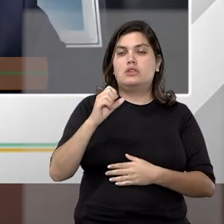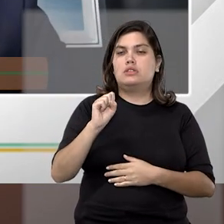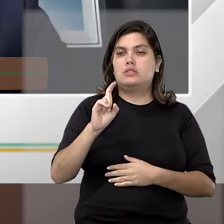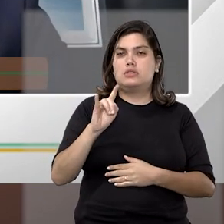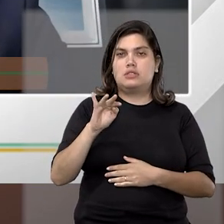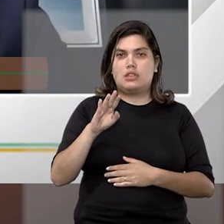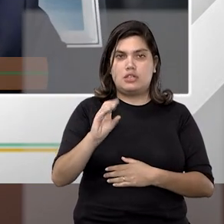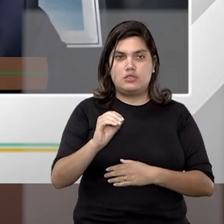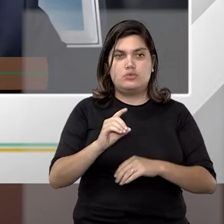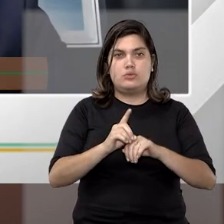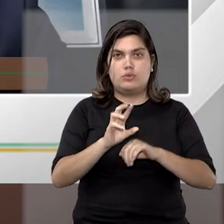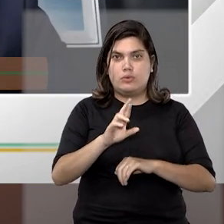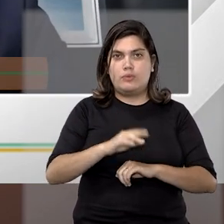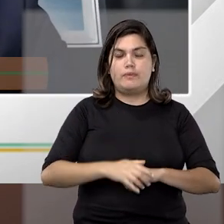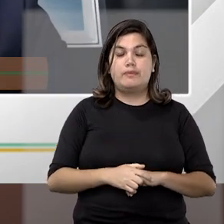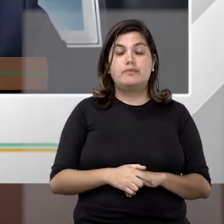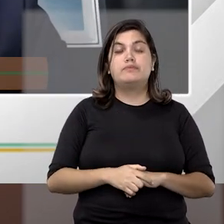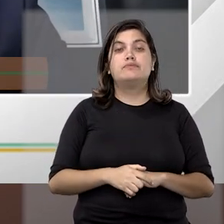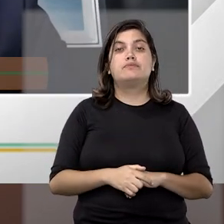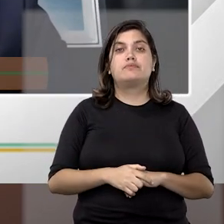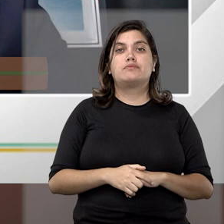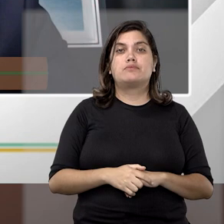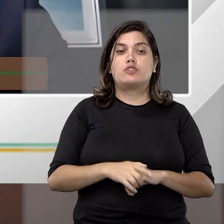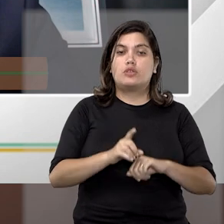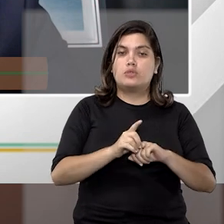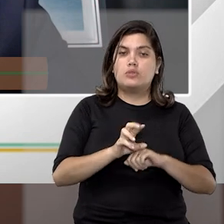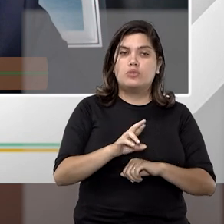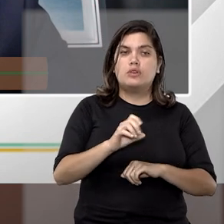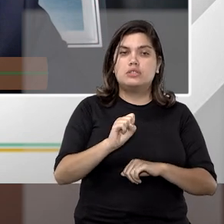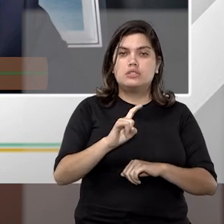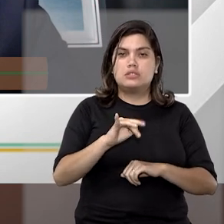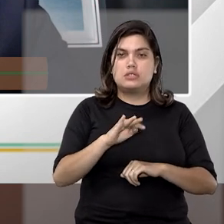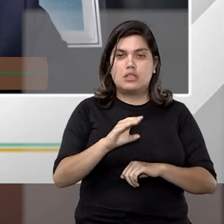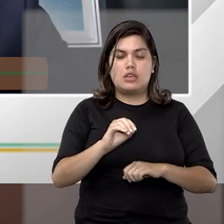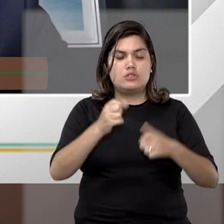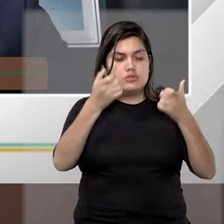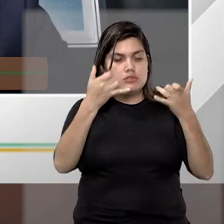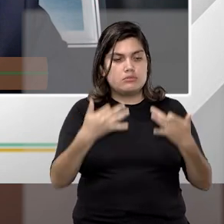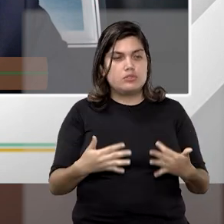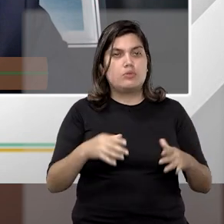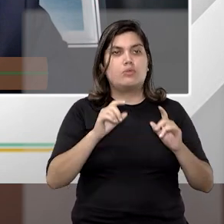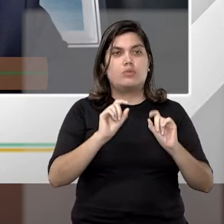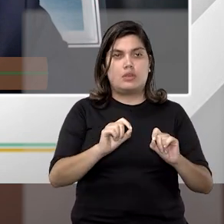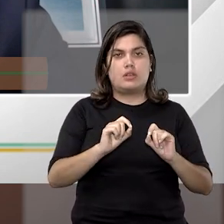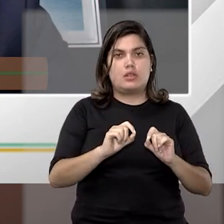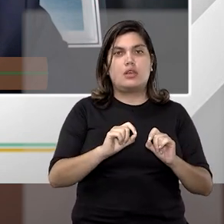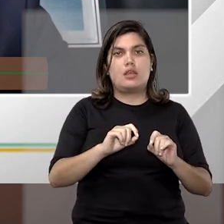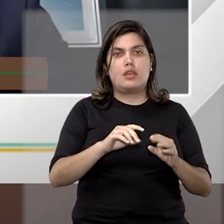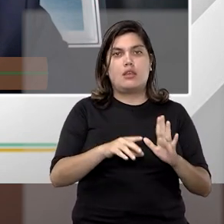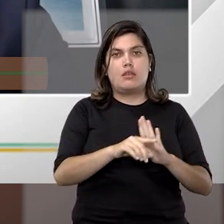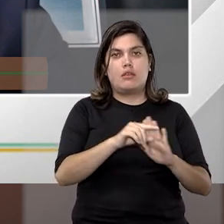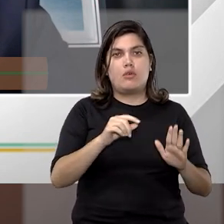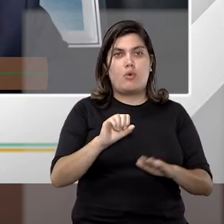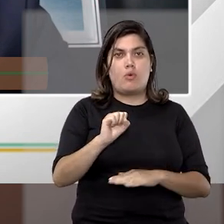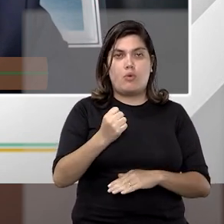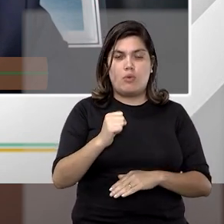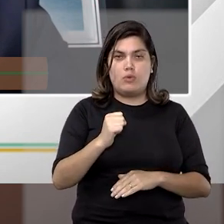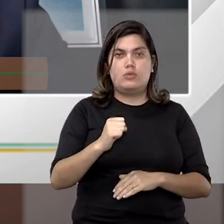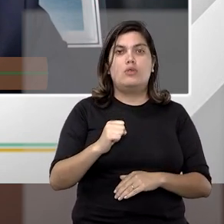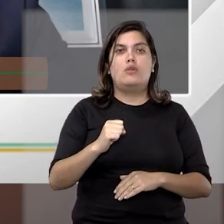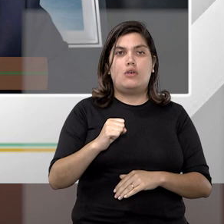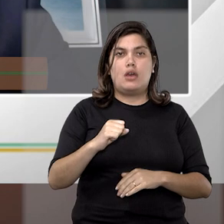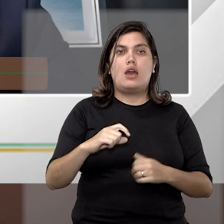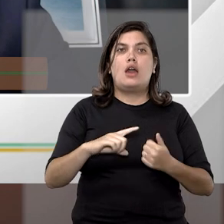do Dr Sérgio sobre as despenalizantes veja Doutor Sérgio na rua muito bem que isso remonta aos 88